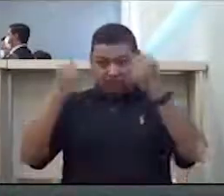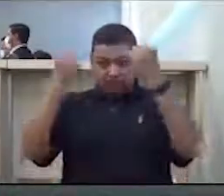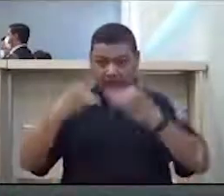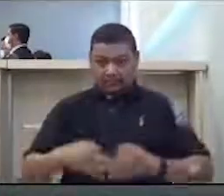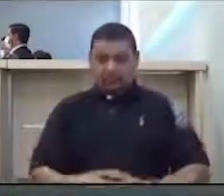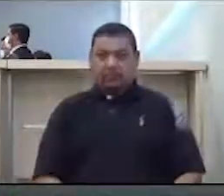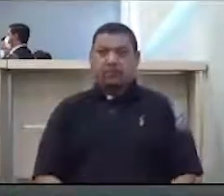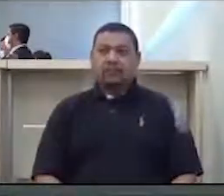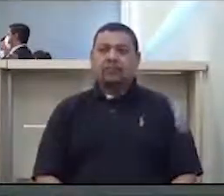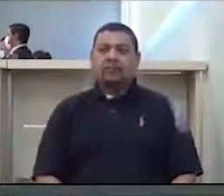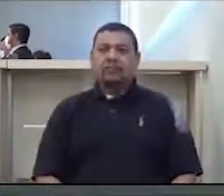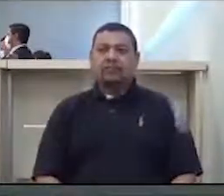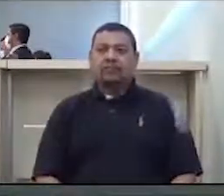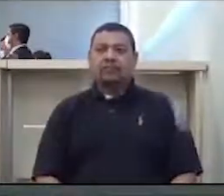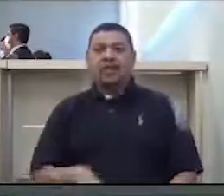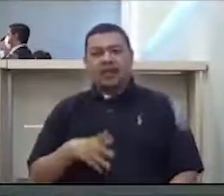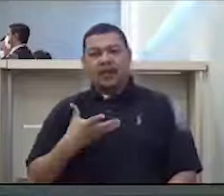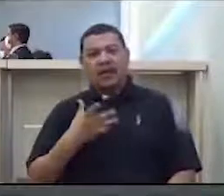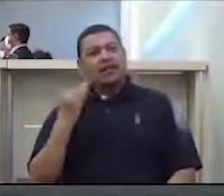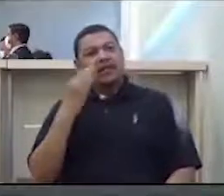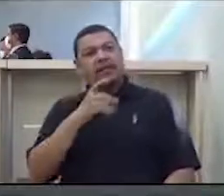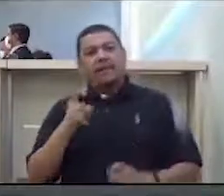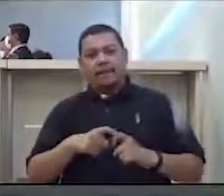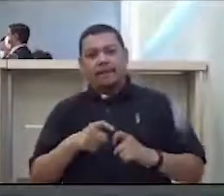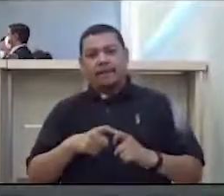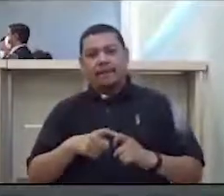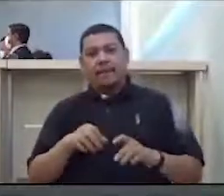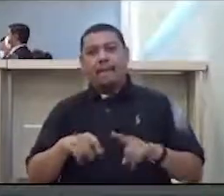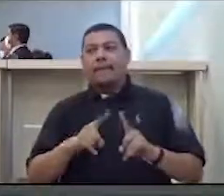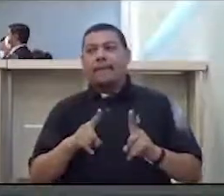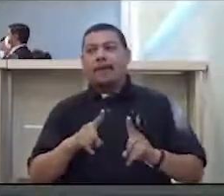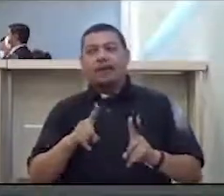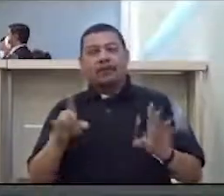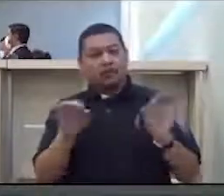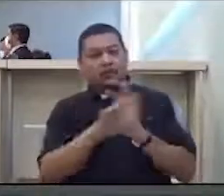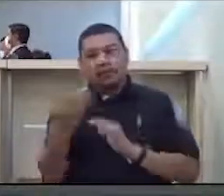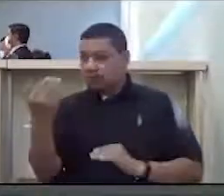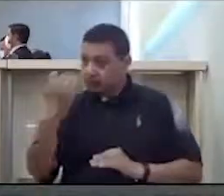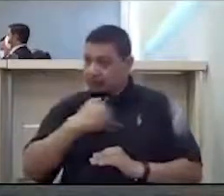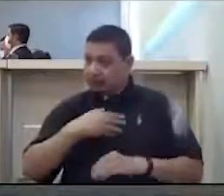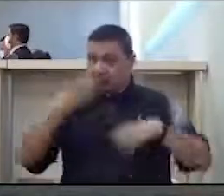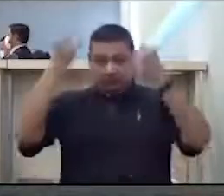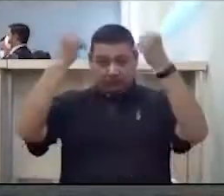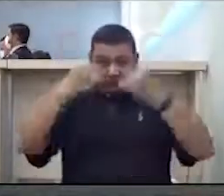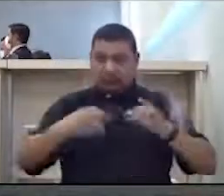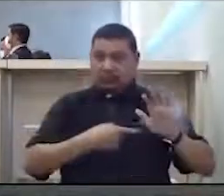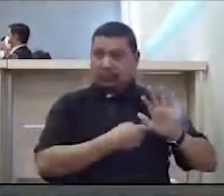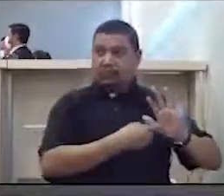no médico, mas eu vim para relatar a população de Cacoal.